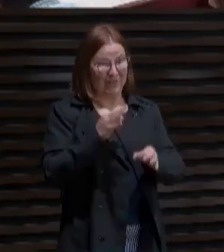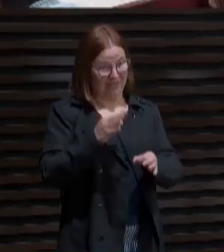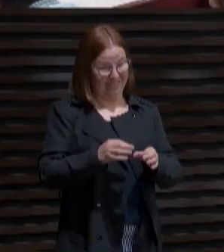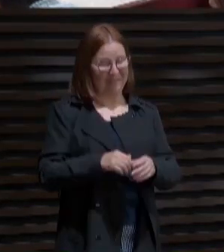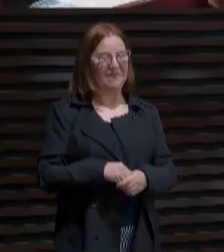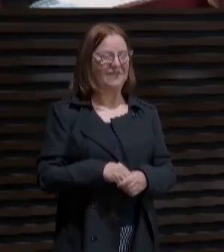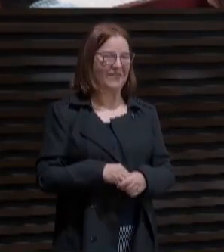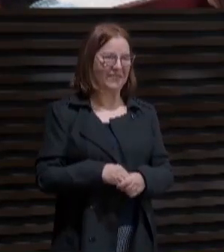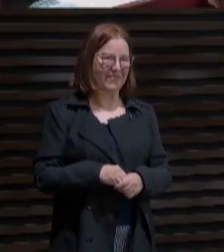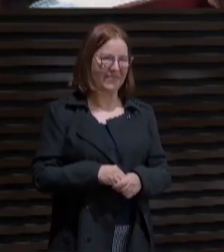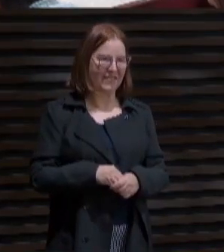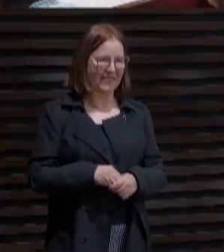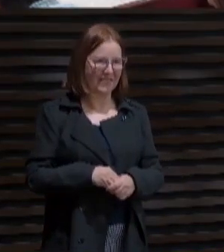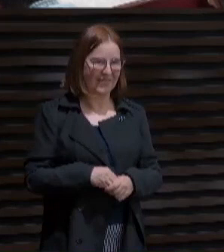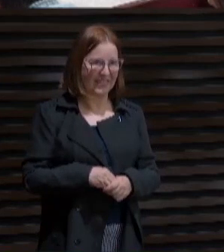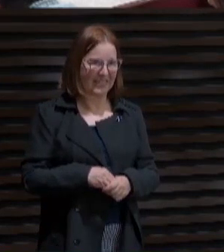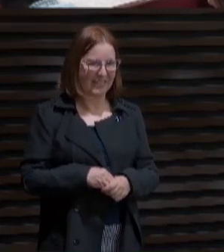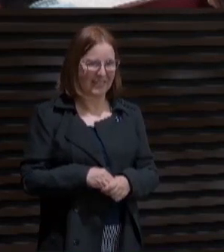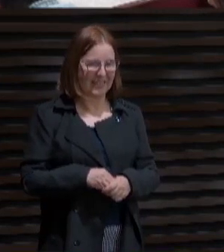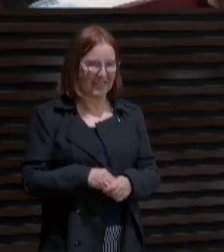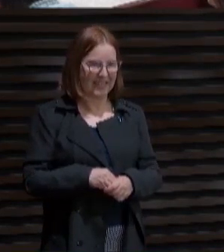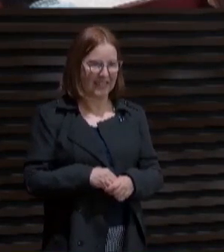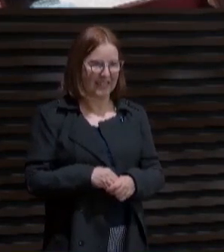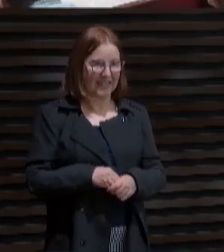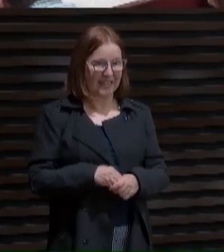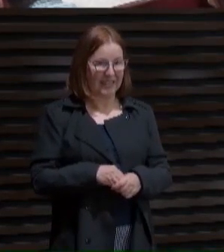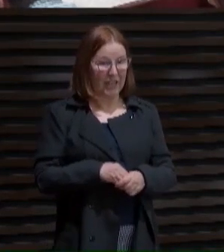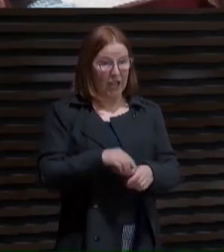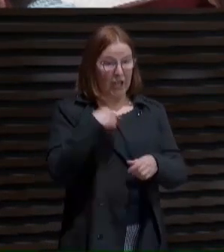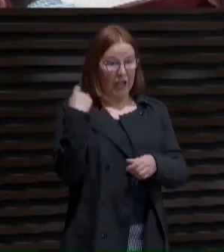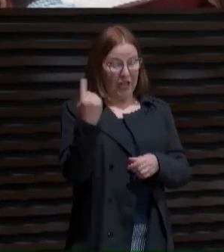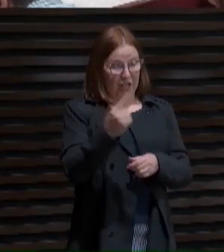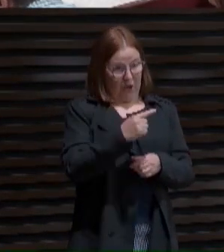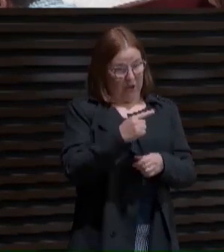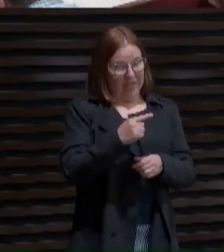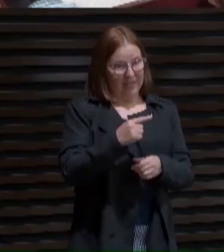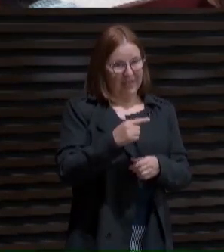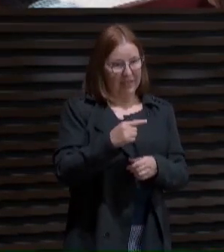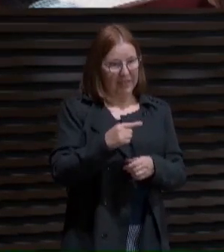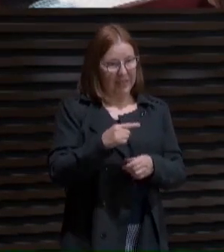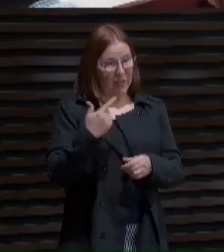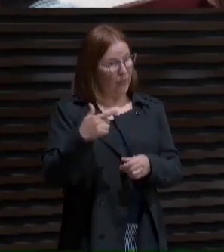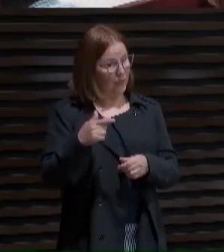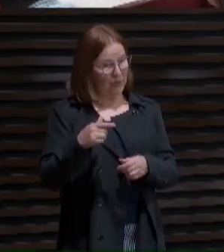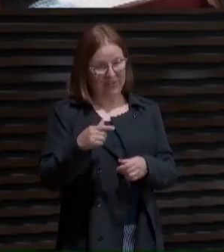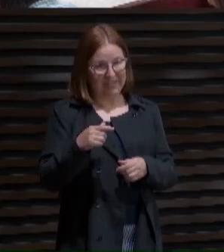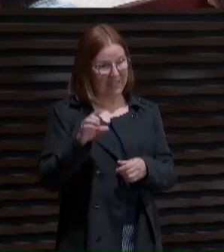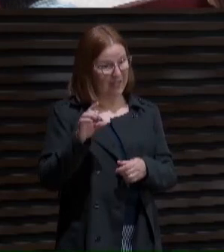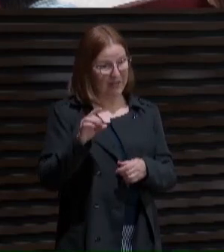Meus amados, nós não temos simplesmente a justiça de Deus. Não é que você agora possui a justiça de